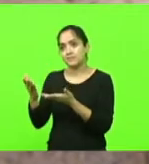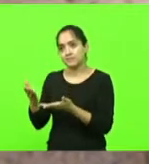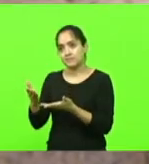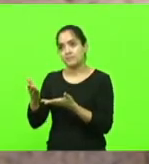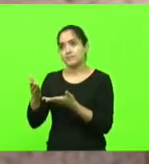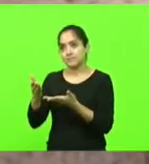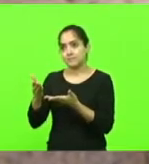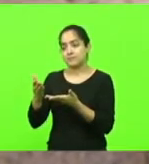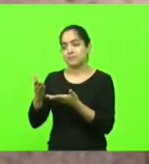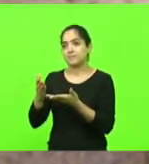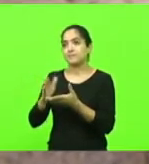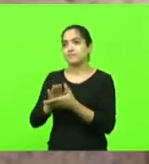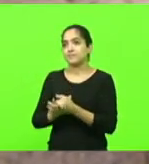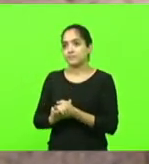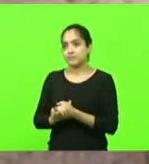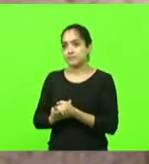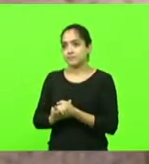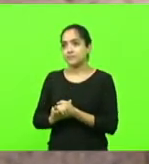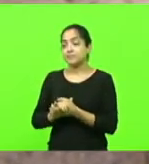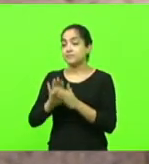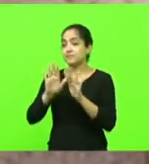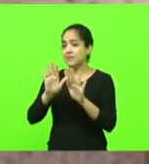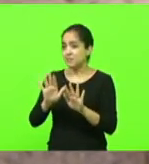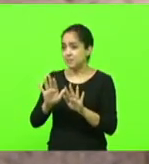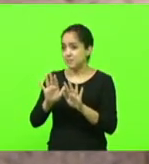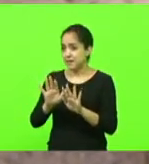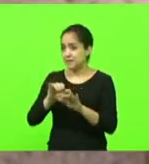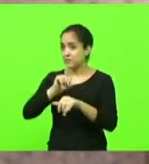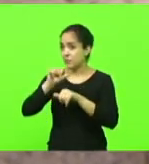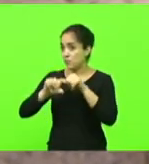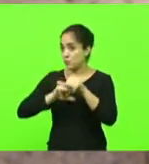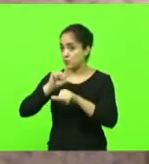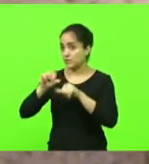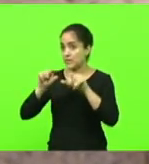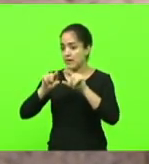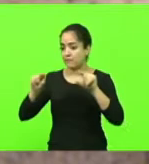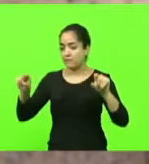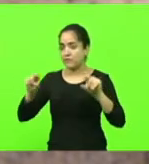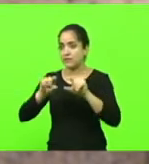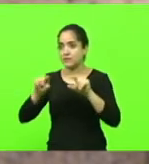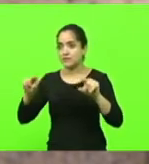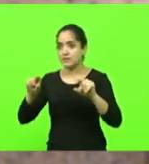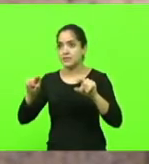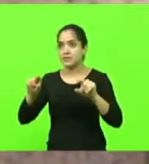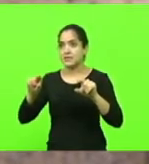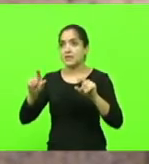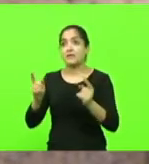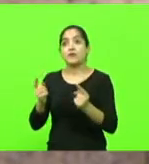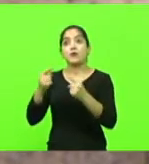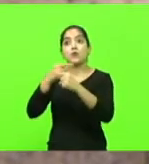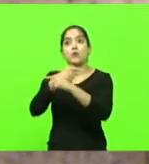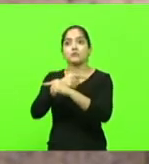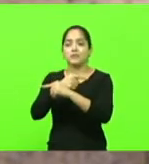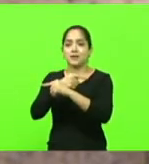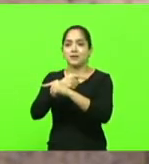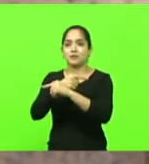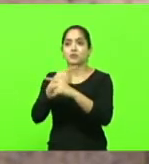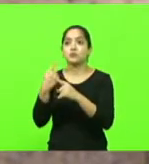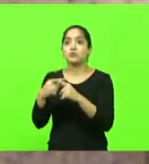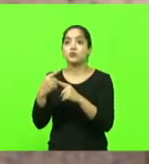mais realistas que o rei. Mas, na verdade, eu quero até mudar essa frase, foram contrários ao rei,